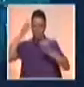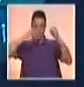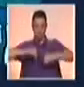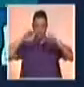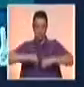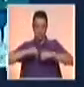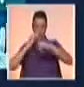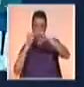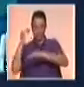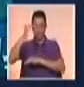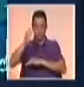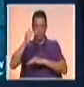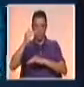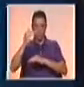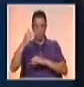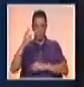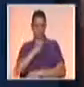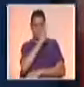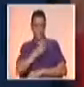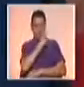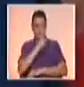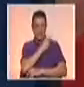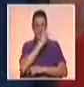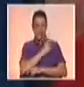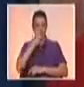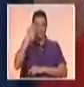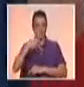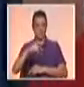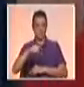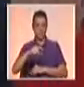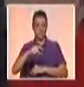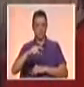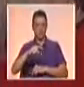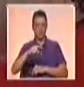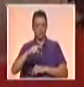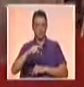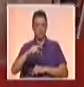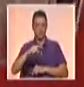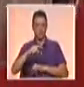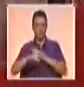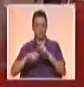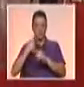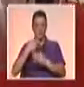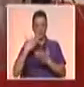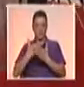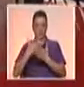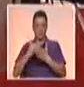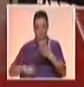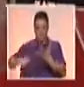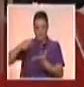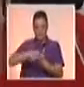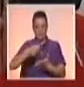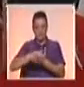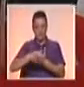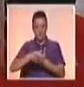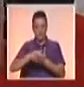estabelecido com universidades e, pronto, através de um financiamento é possível